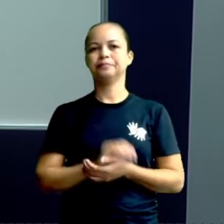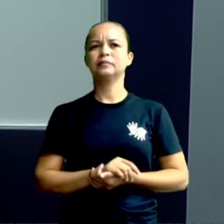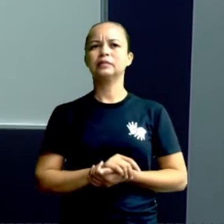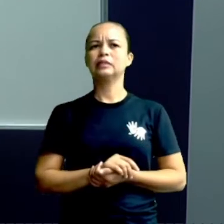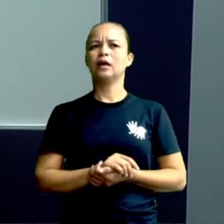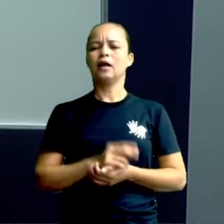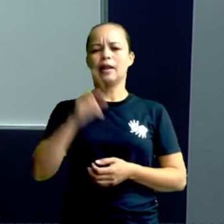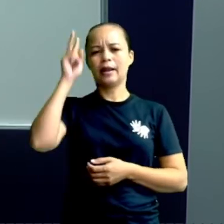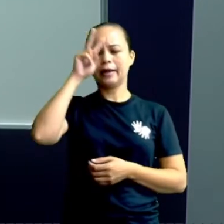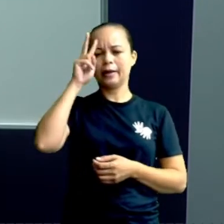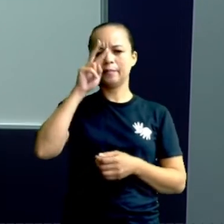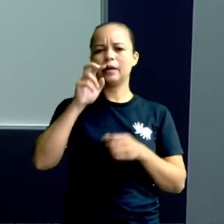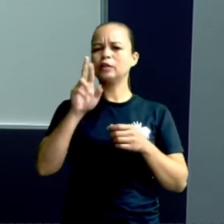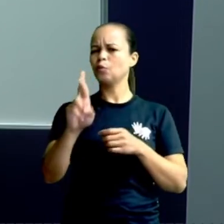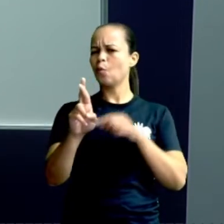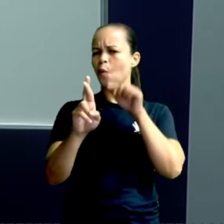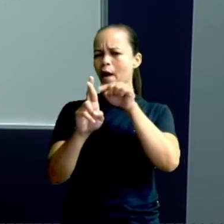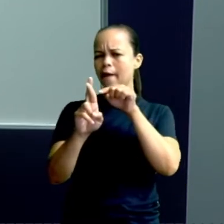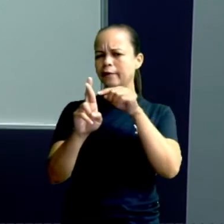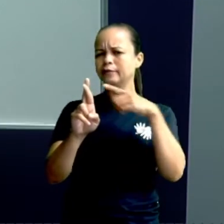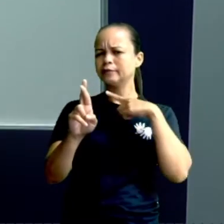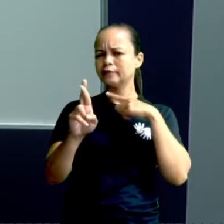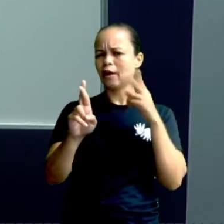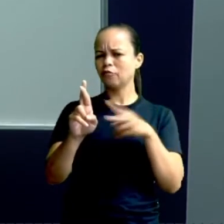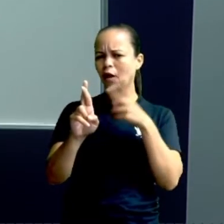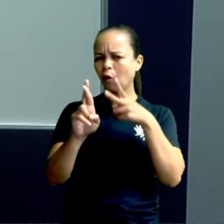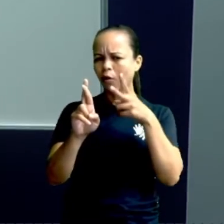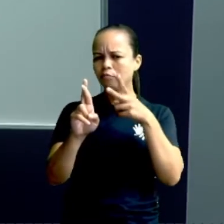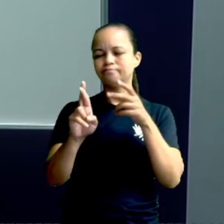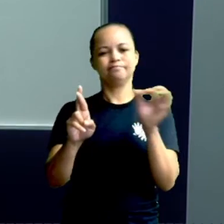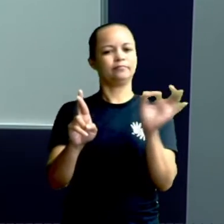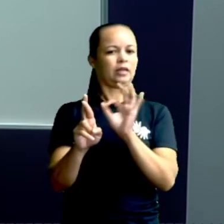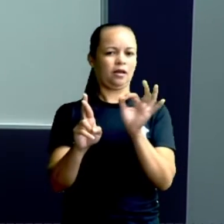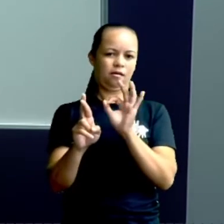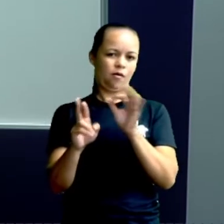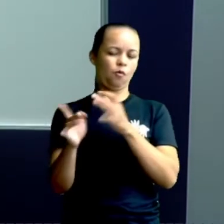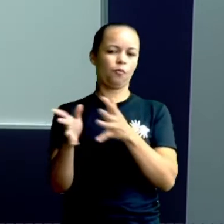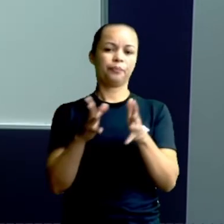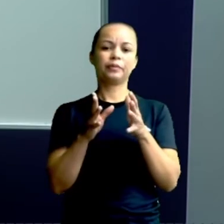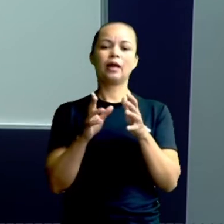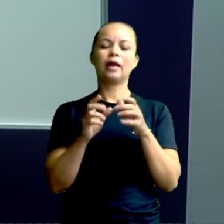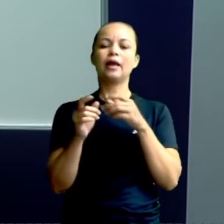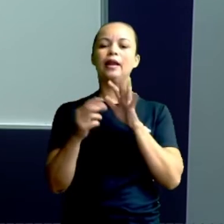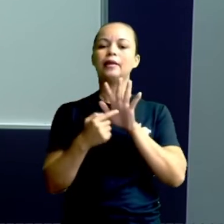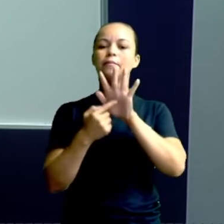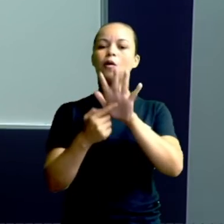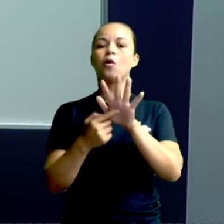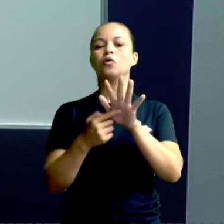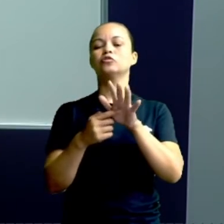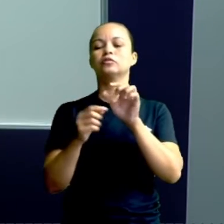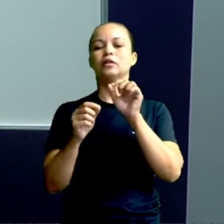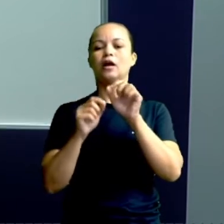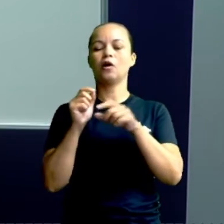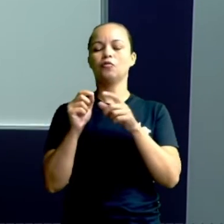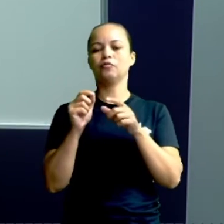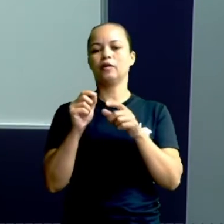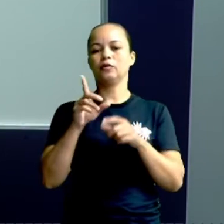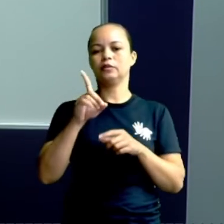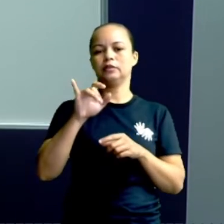ele deu o valor de R, gente? Não deu. Ele deu o valor do